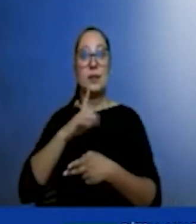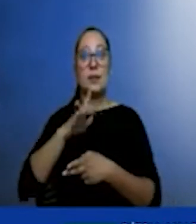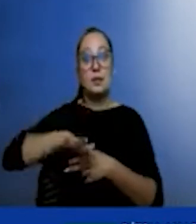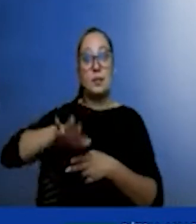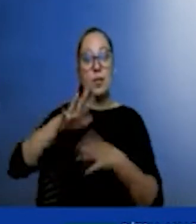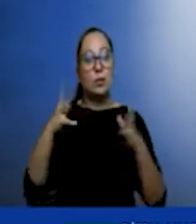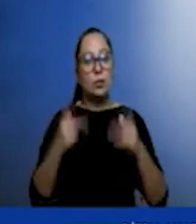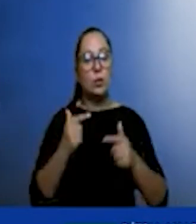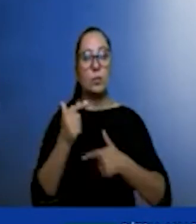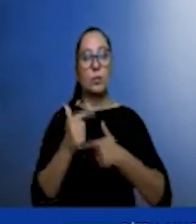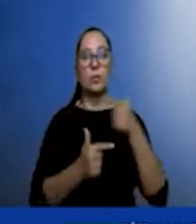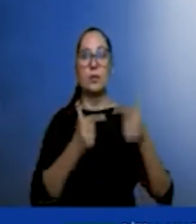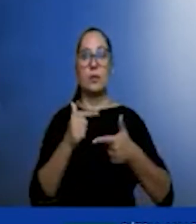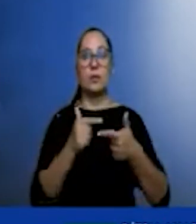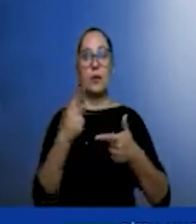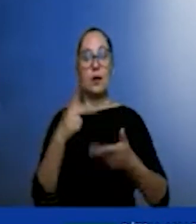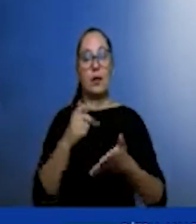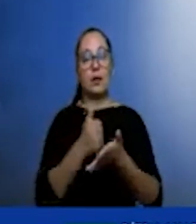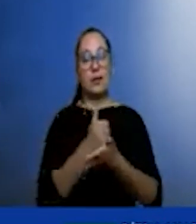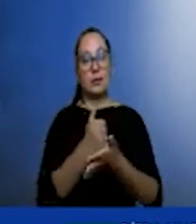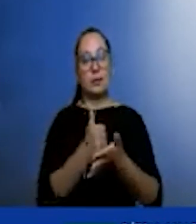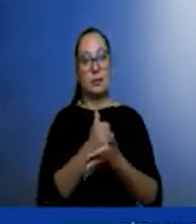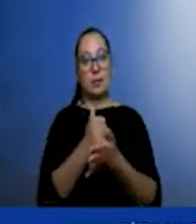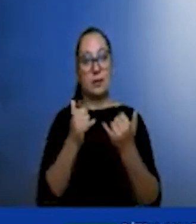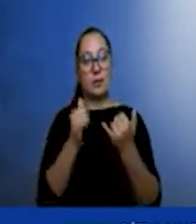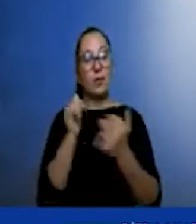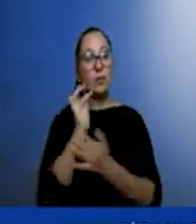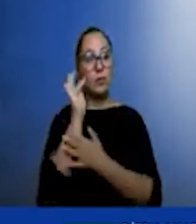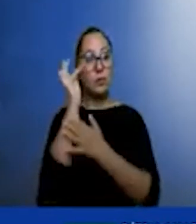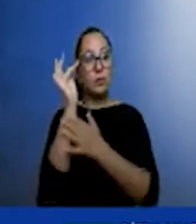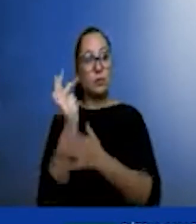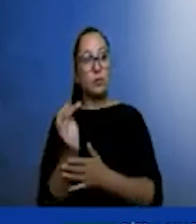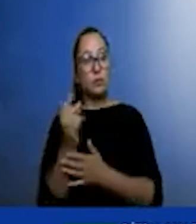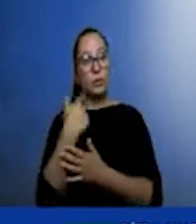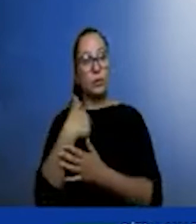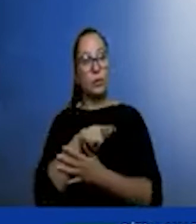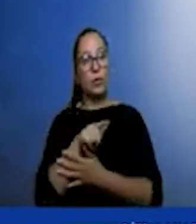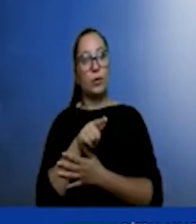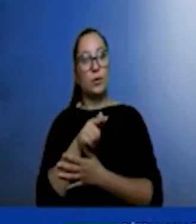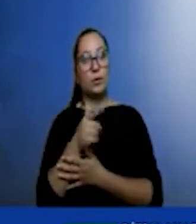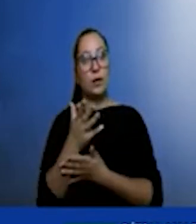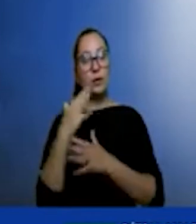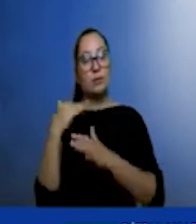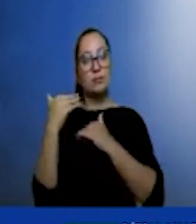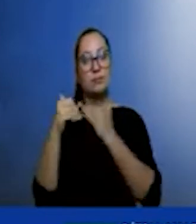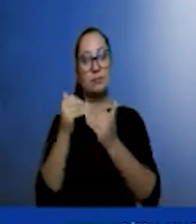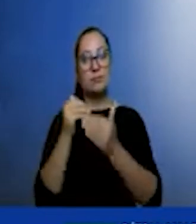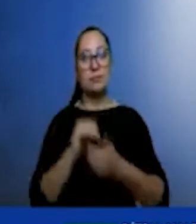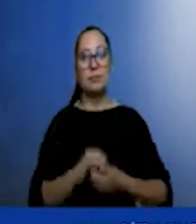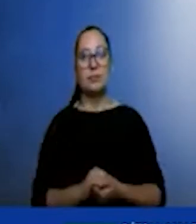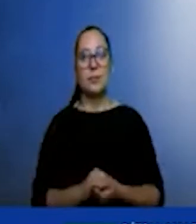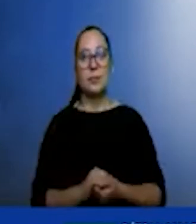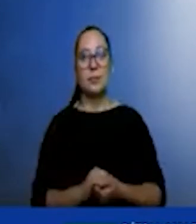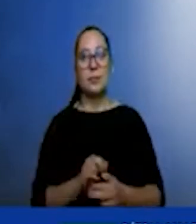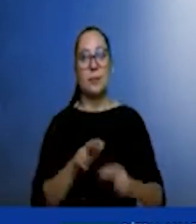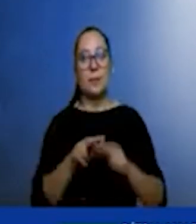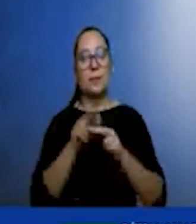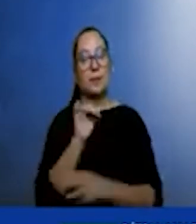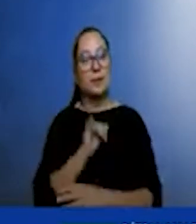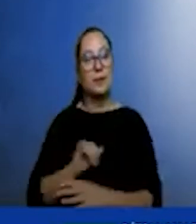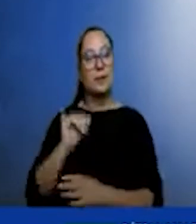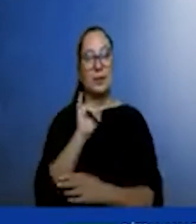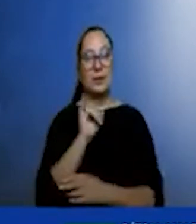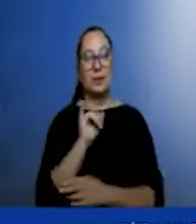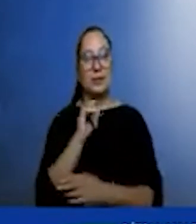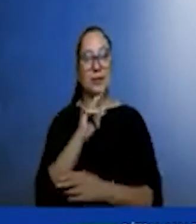para essa matriz futura que a gente vai desenvolver. Acho que isso que é importante, essa é a beleza